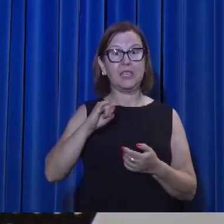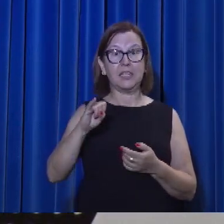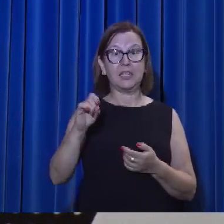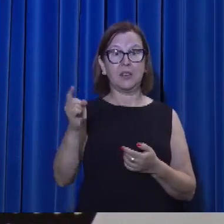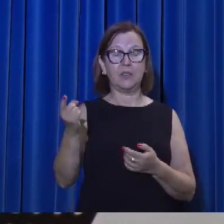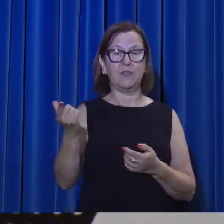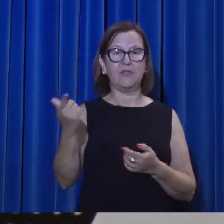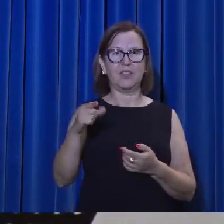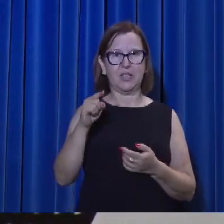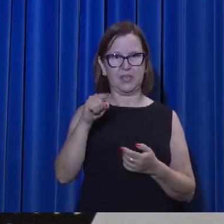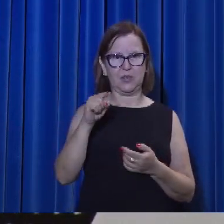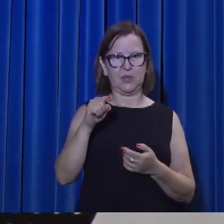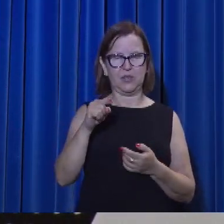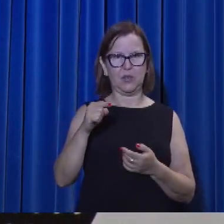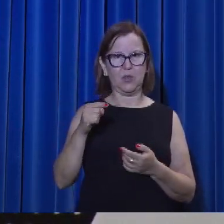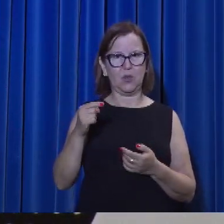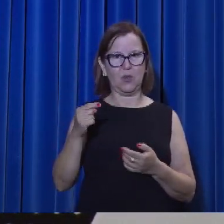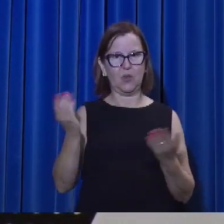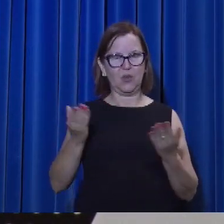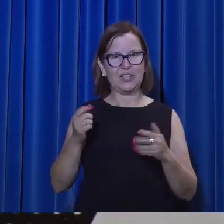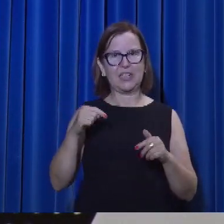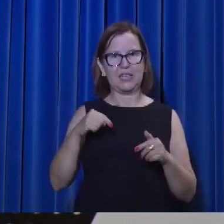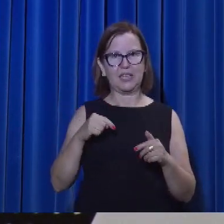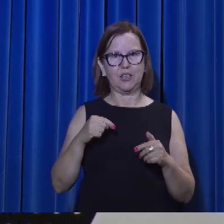frente de vocês, e não falasse nada,